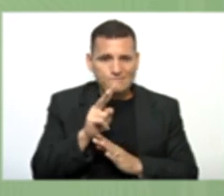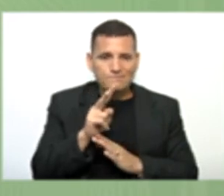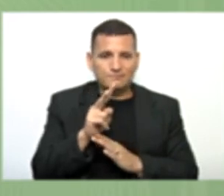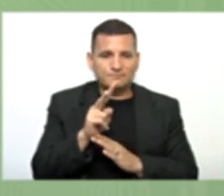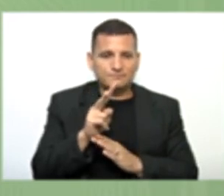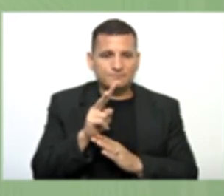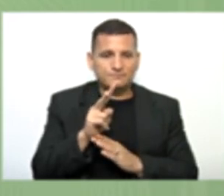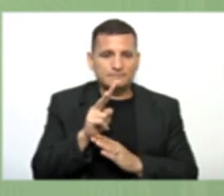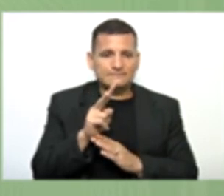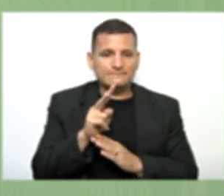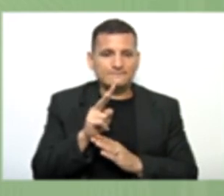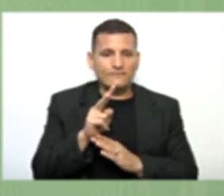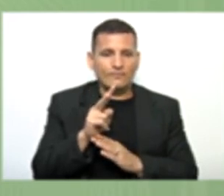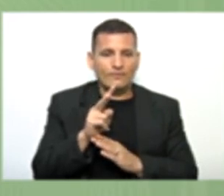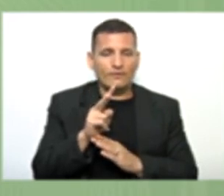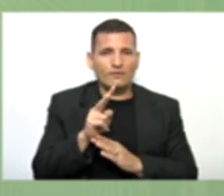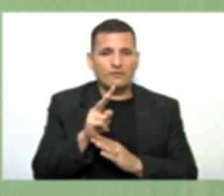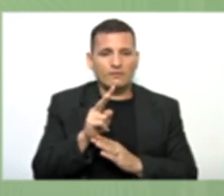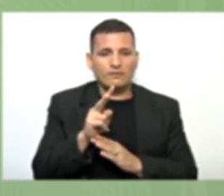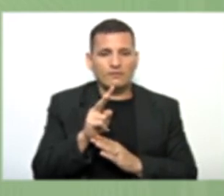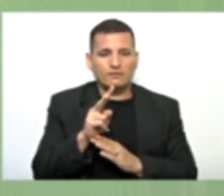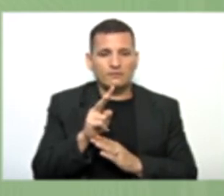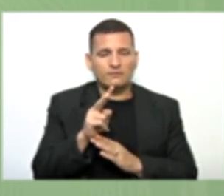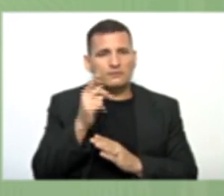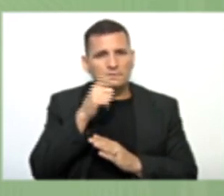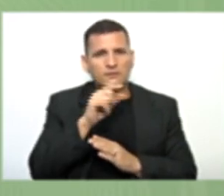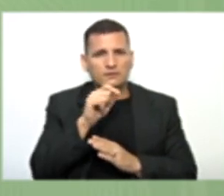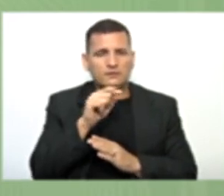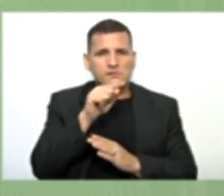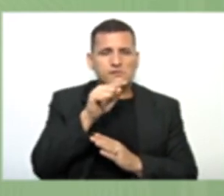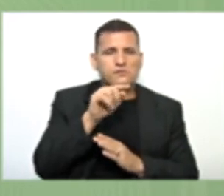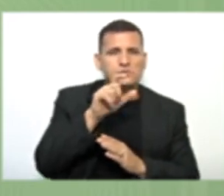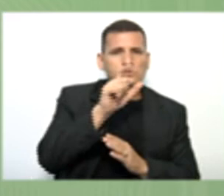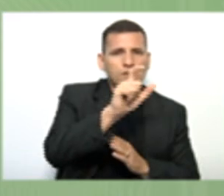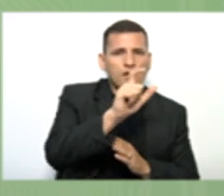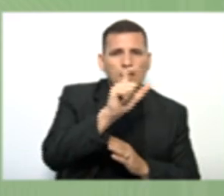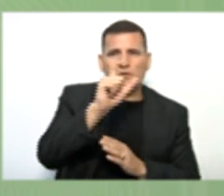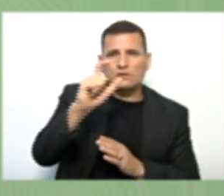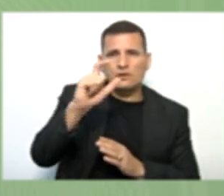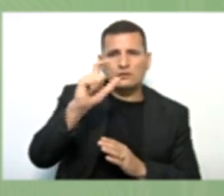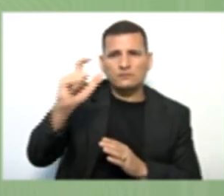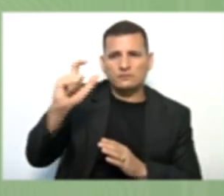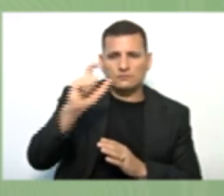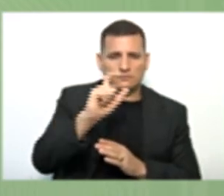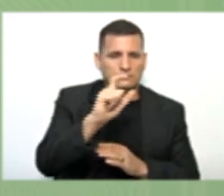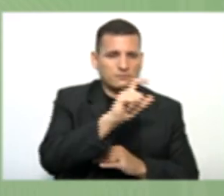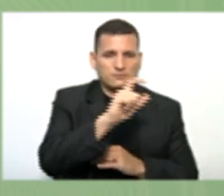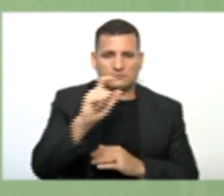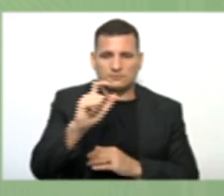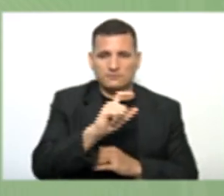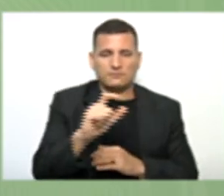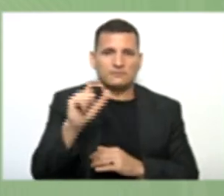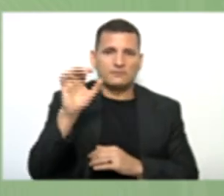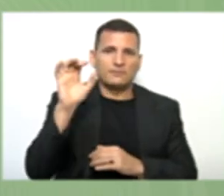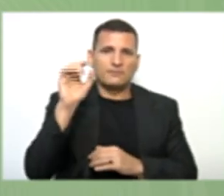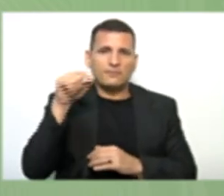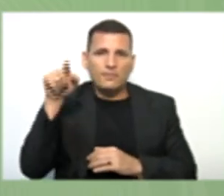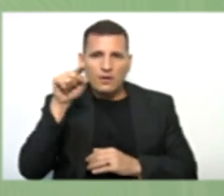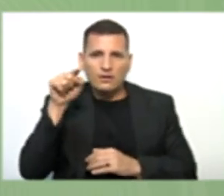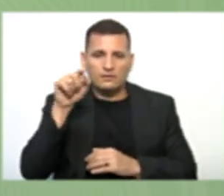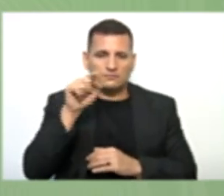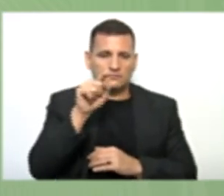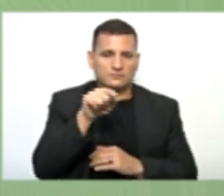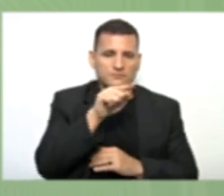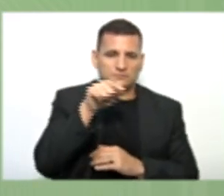aqui, a gente consegue enxergar que cada espaçamento onde está entrando uma bolinha, está entrando um X aqui, cada espaçamento